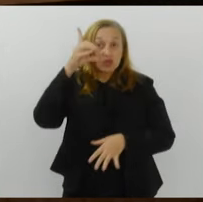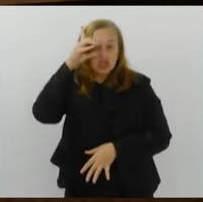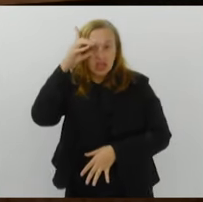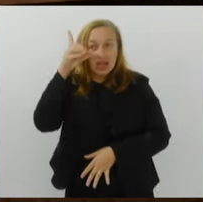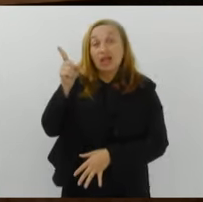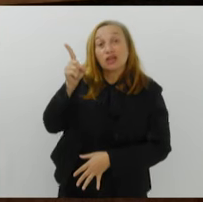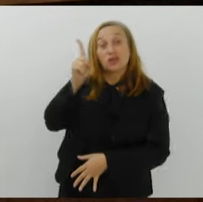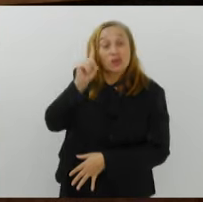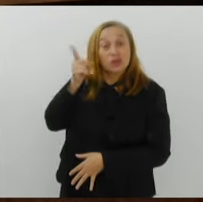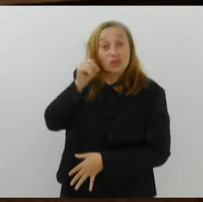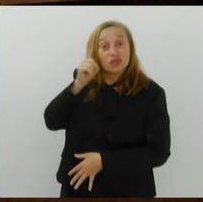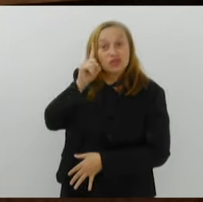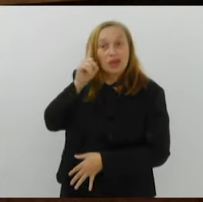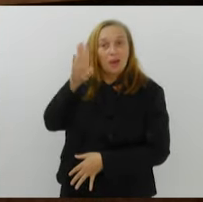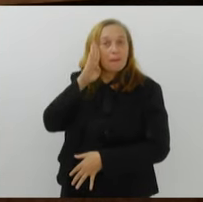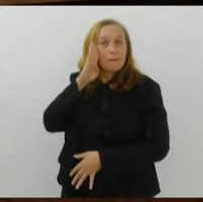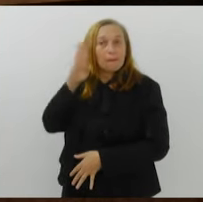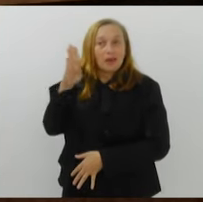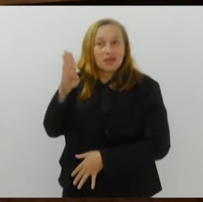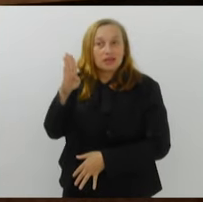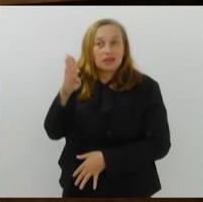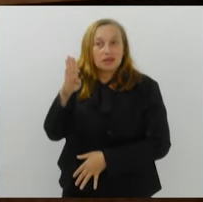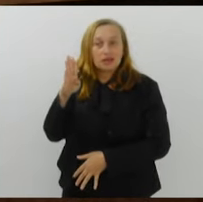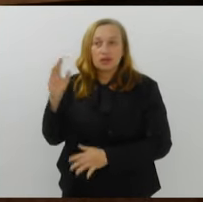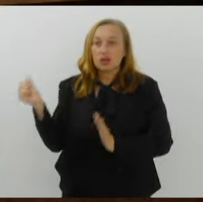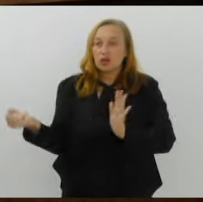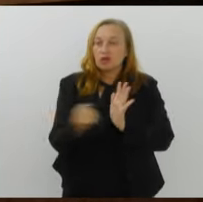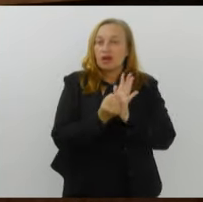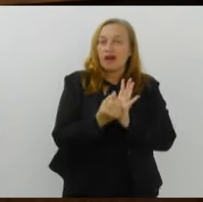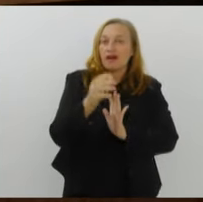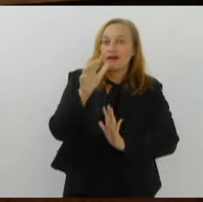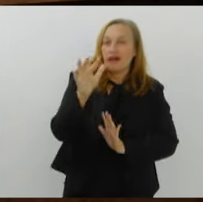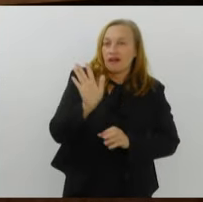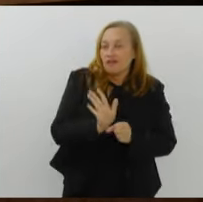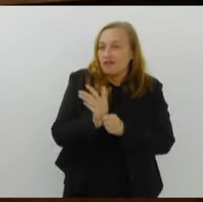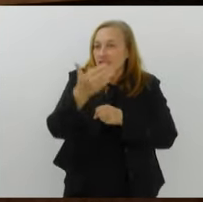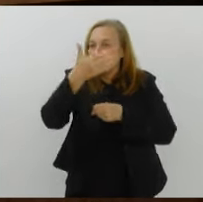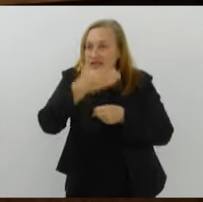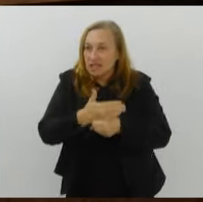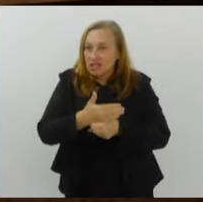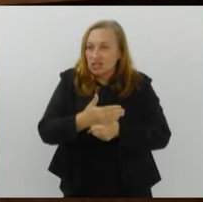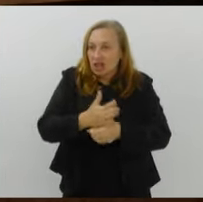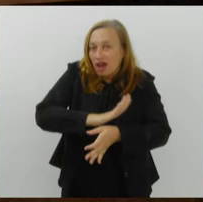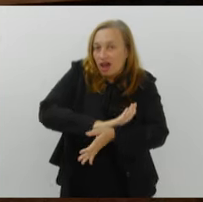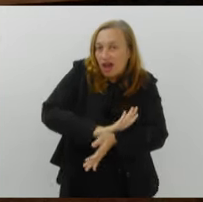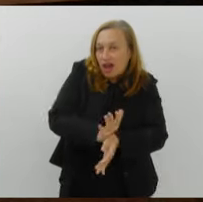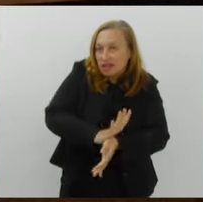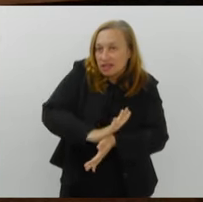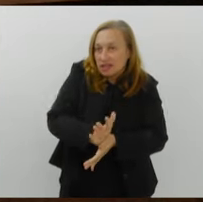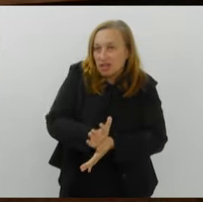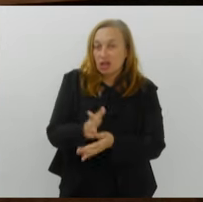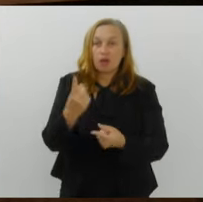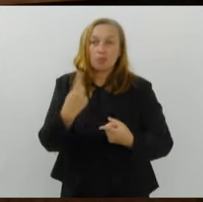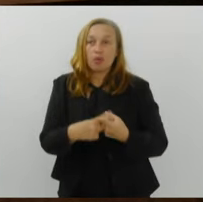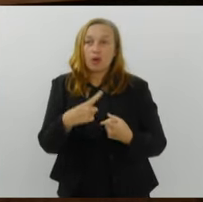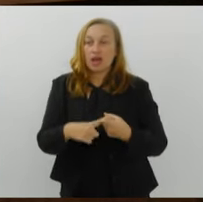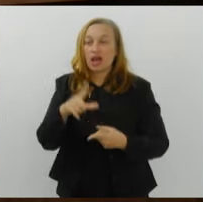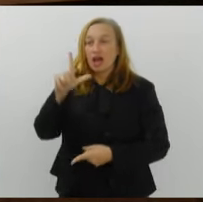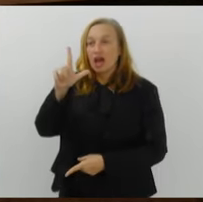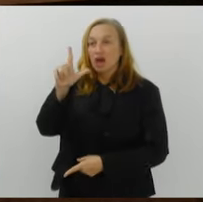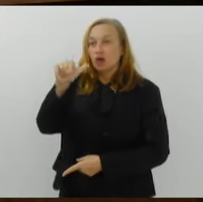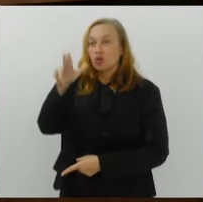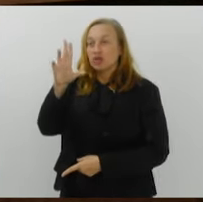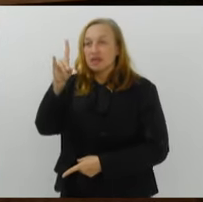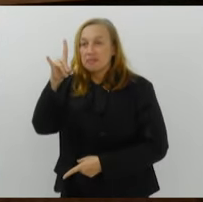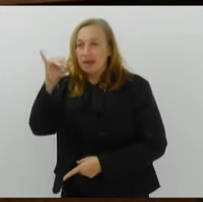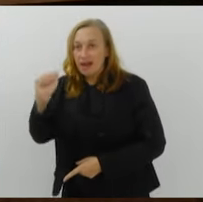dia, principalmente com rótulos de fascista, racista, porque a Ludmilla, né, me